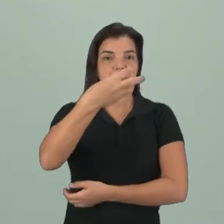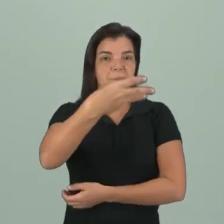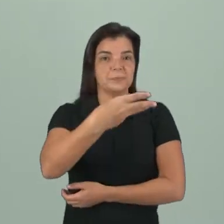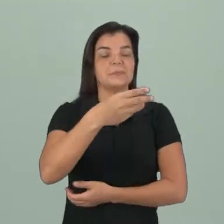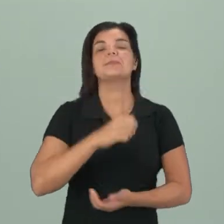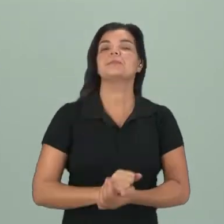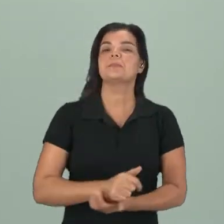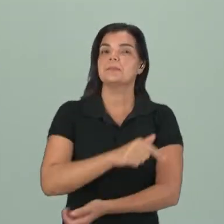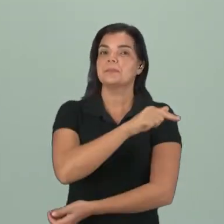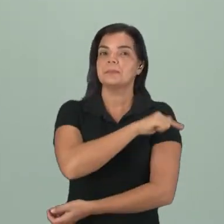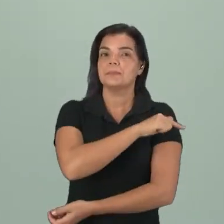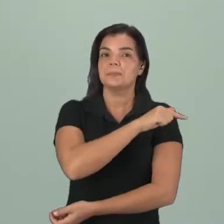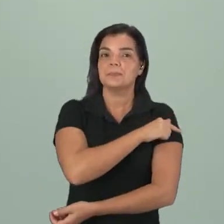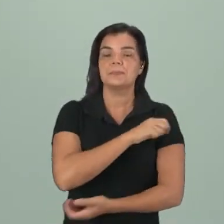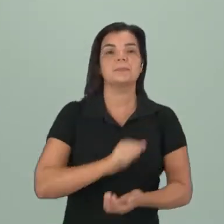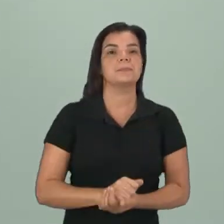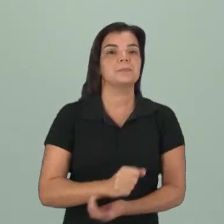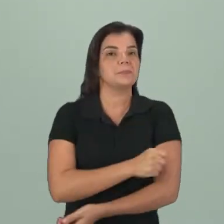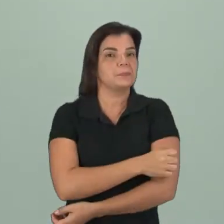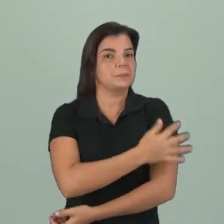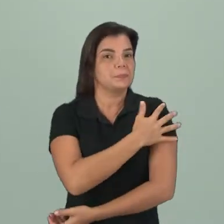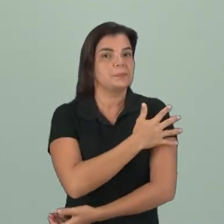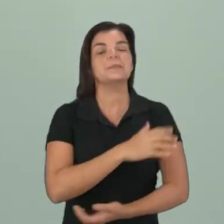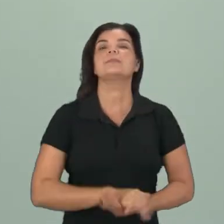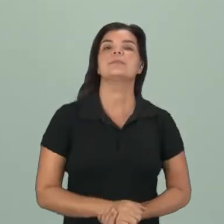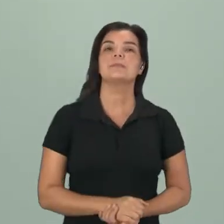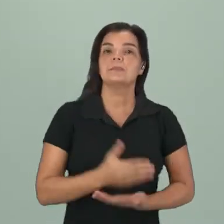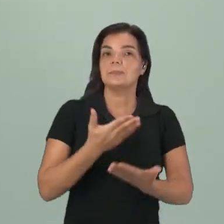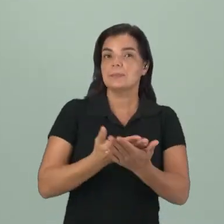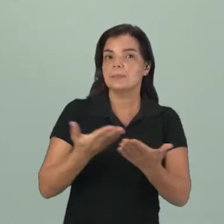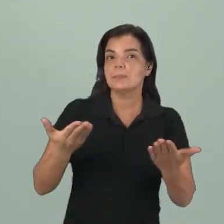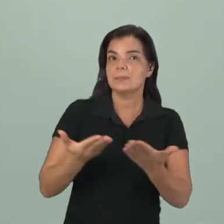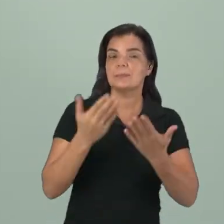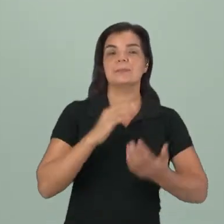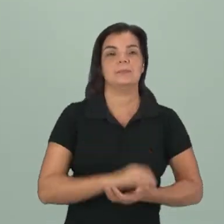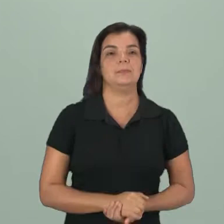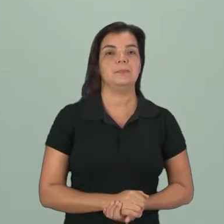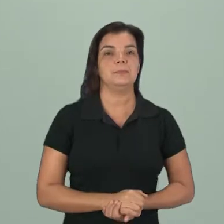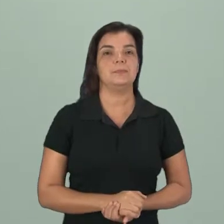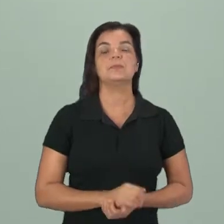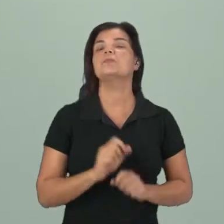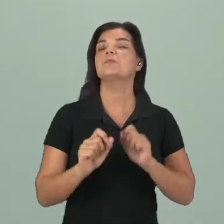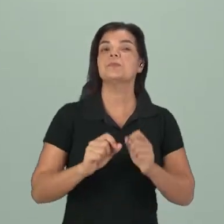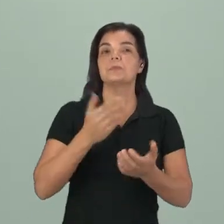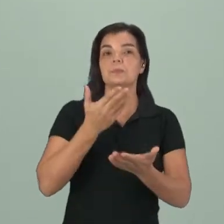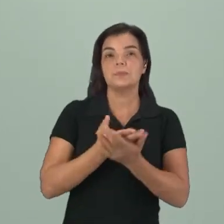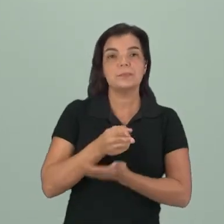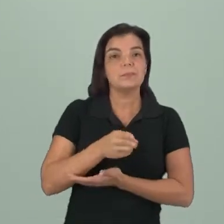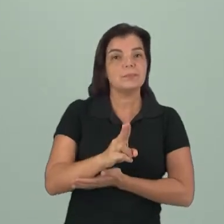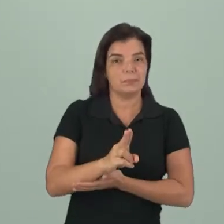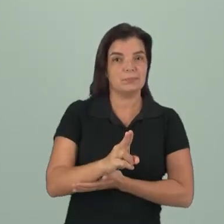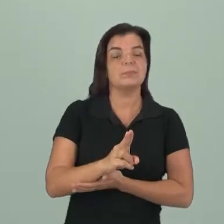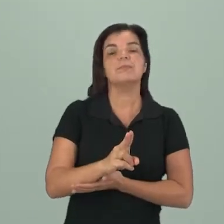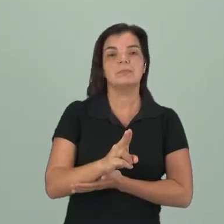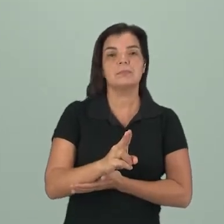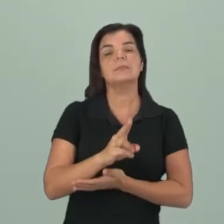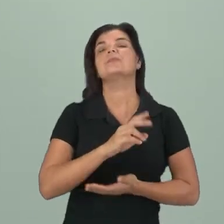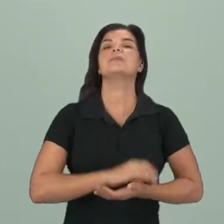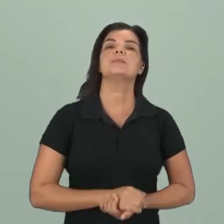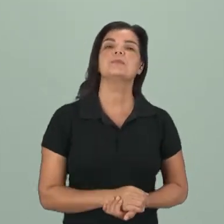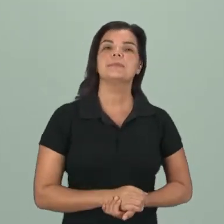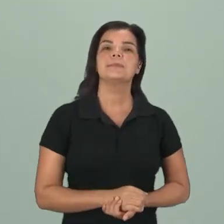aula para o 7º ano do Ensino Fundamental. Na aula de hoje, a gente vai estudar, continuar nesse